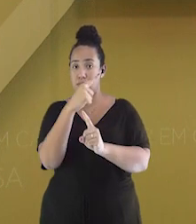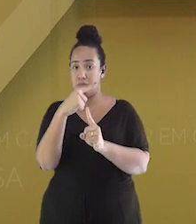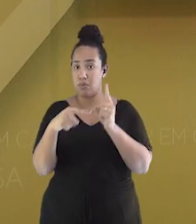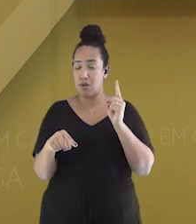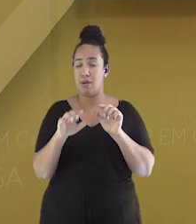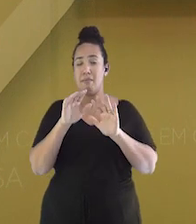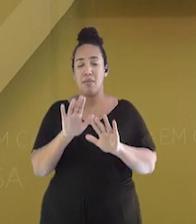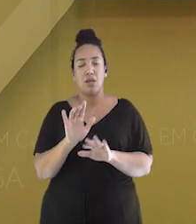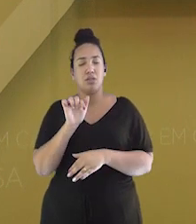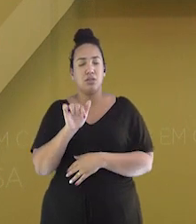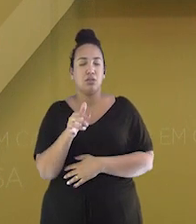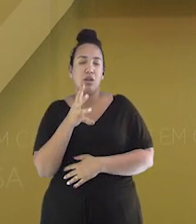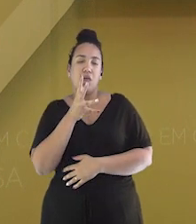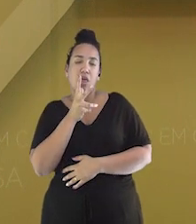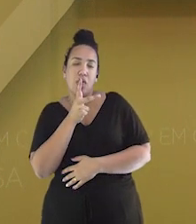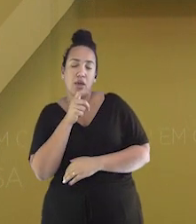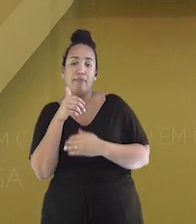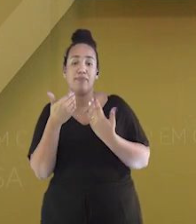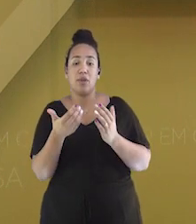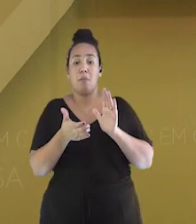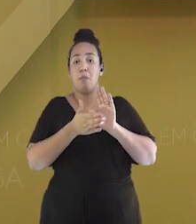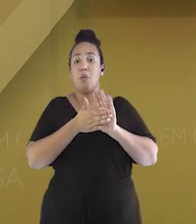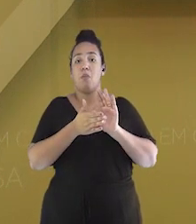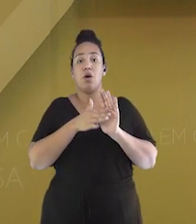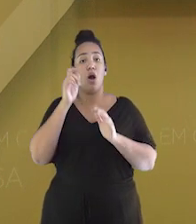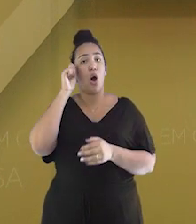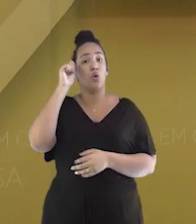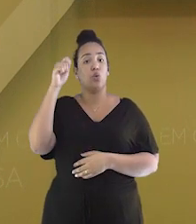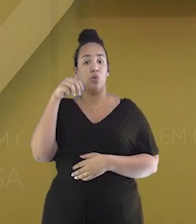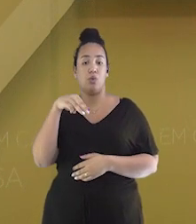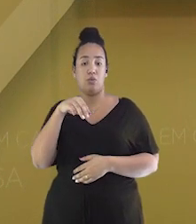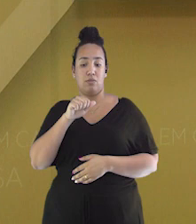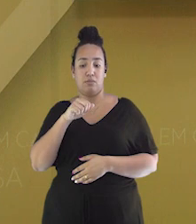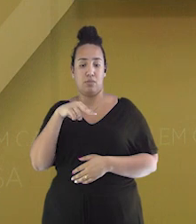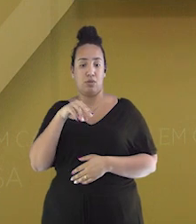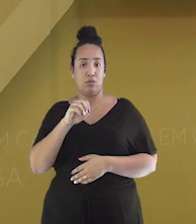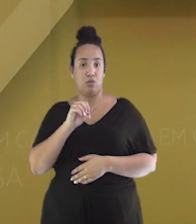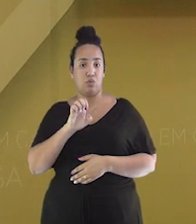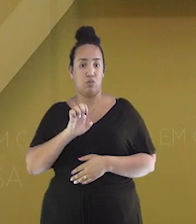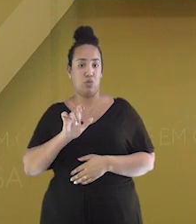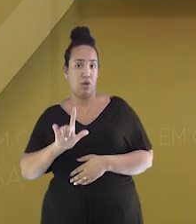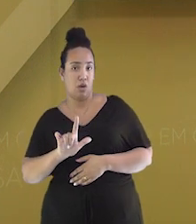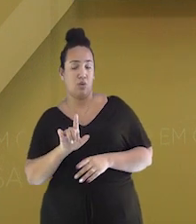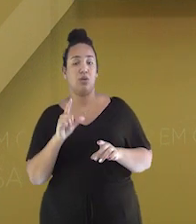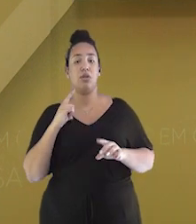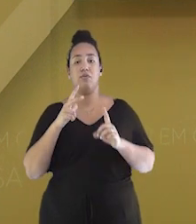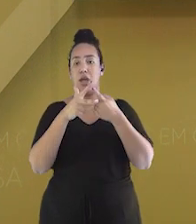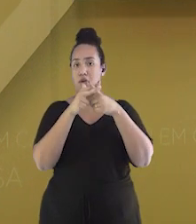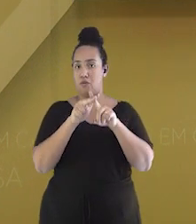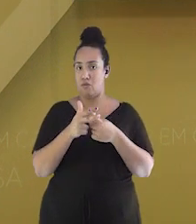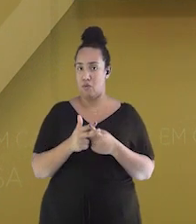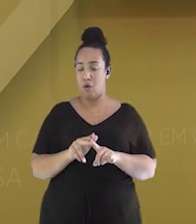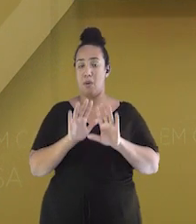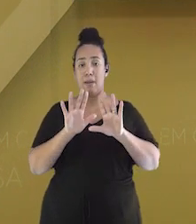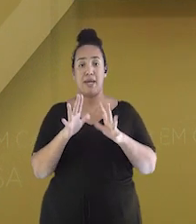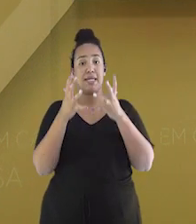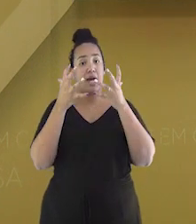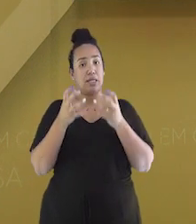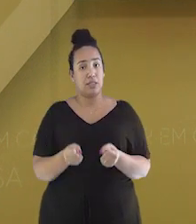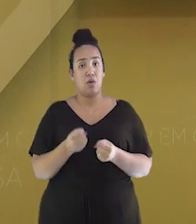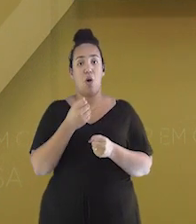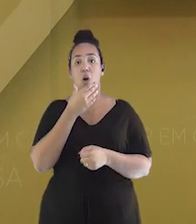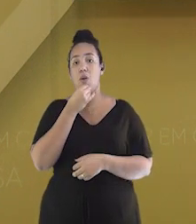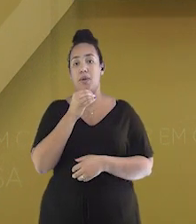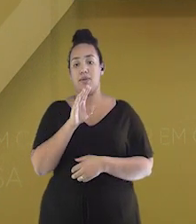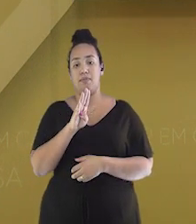lenta. Ela foi proposta por Manuel Dantas, reformada por Antônio Saraiva e aprovada pelo Barão de